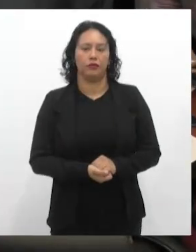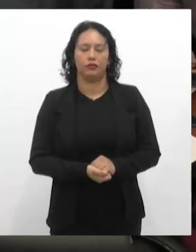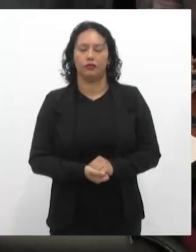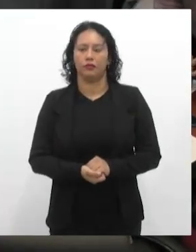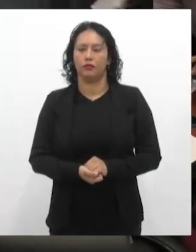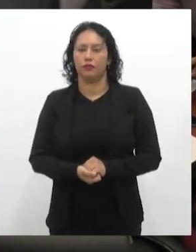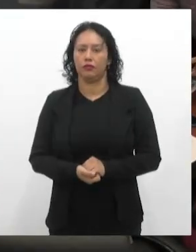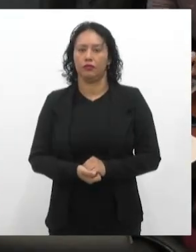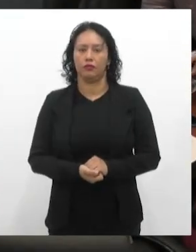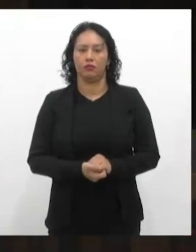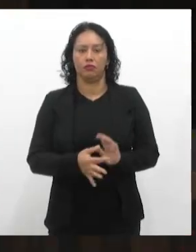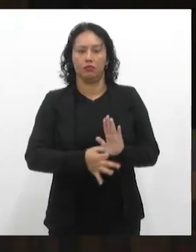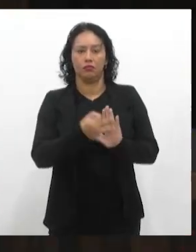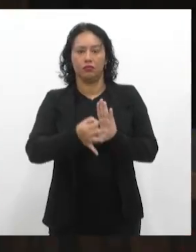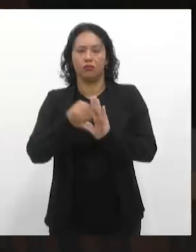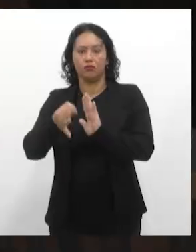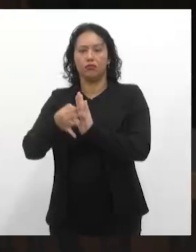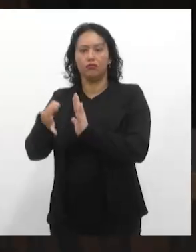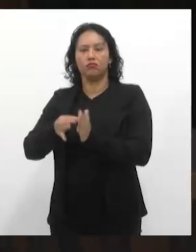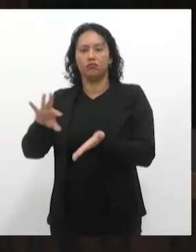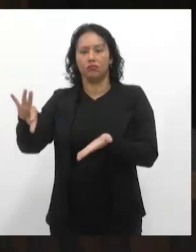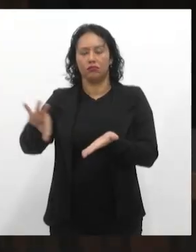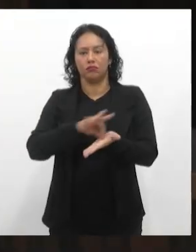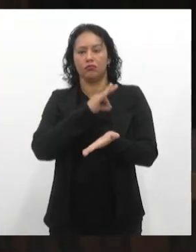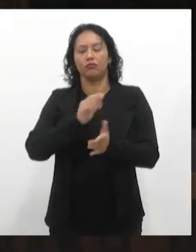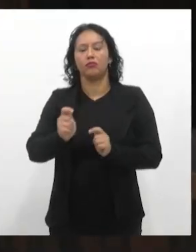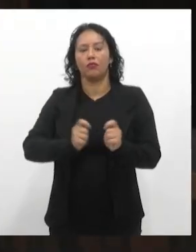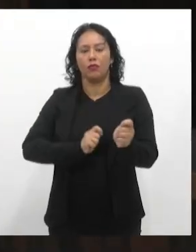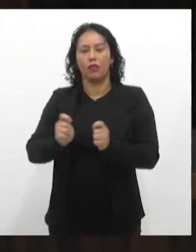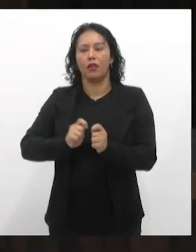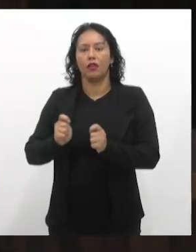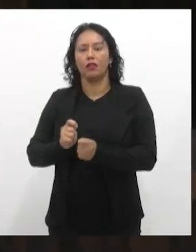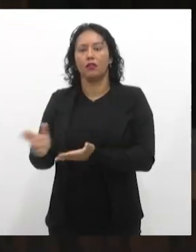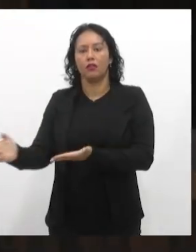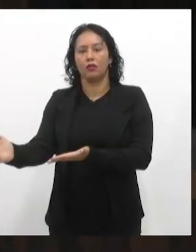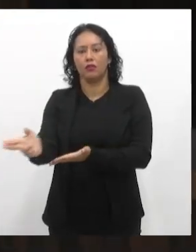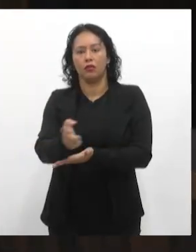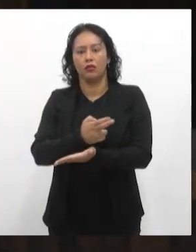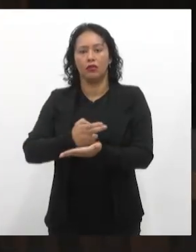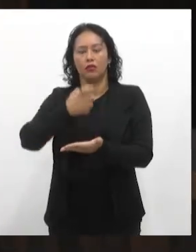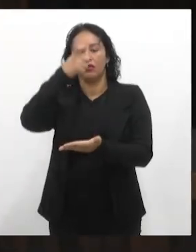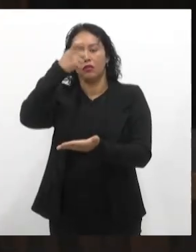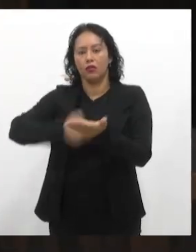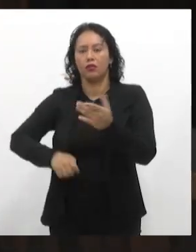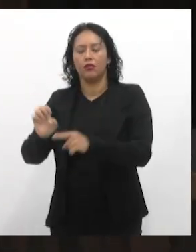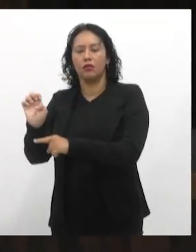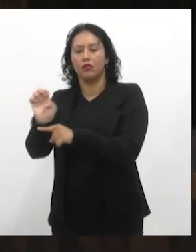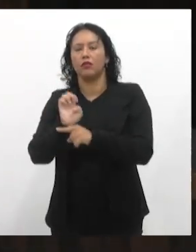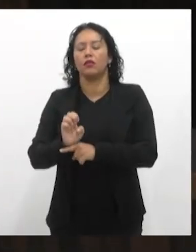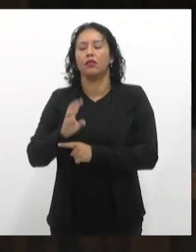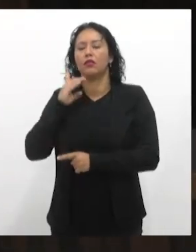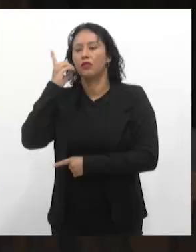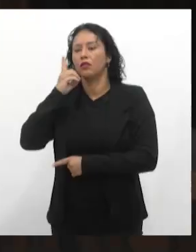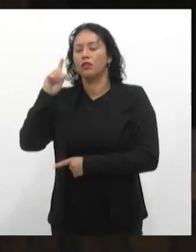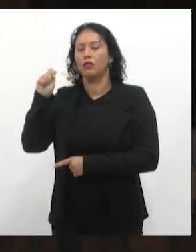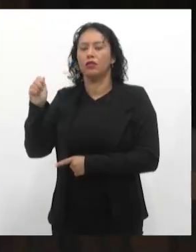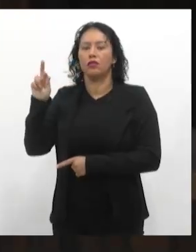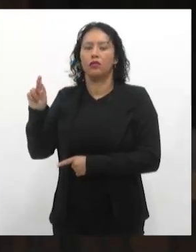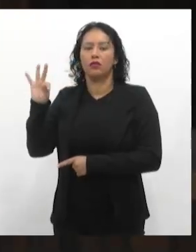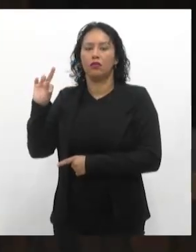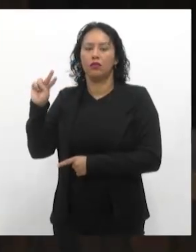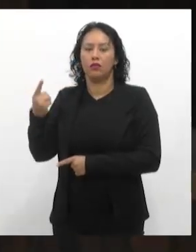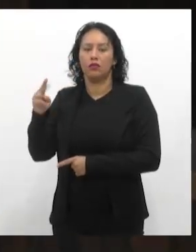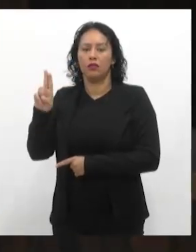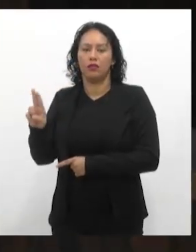Para emitir parecer pela Comissão de Tributação, Controle da Arrecadação Estadual e Fiscalização dos Tributos Estaduais, deputado Arthur Monteiro.